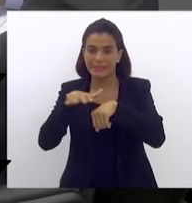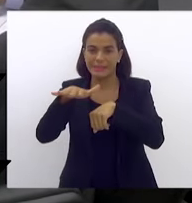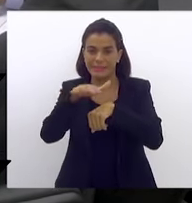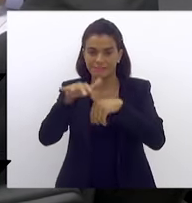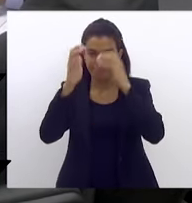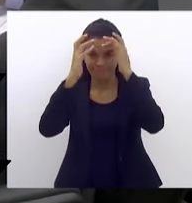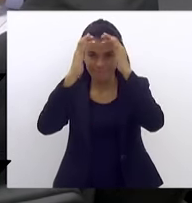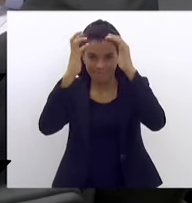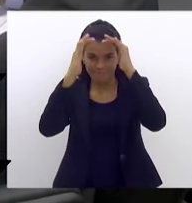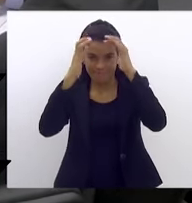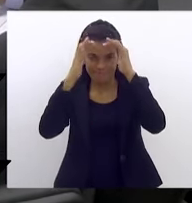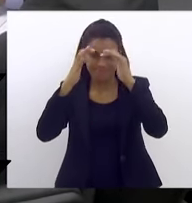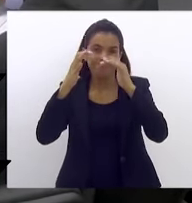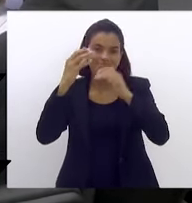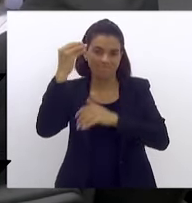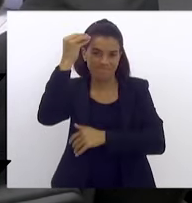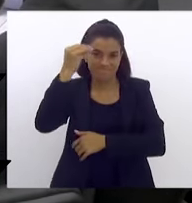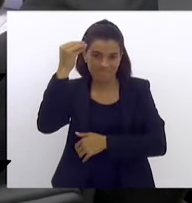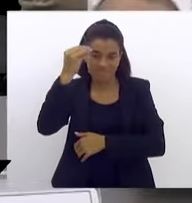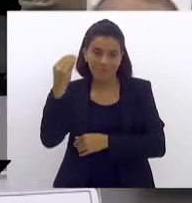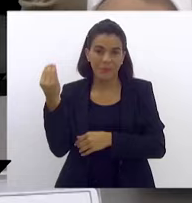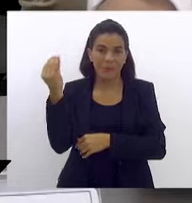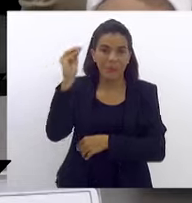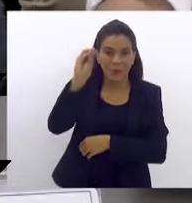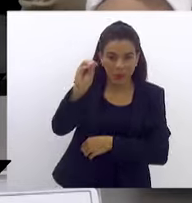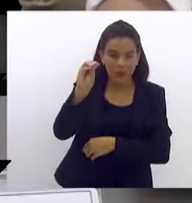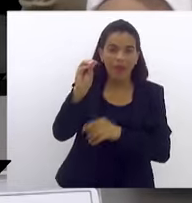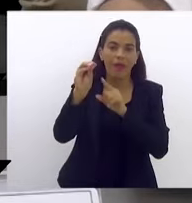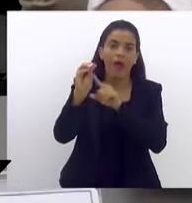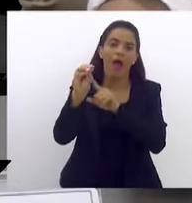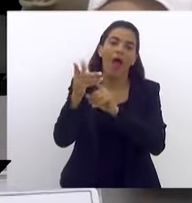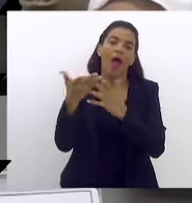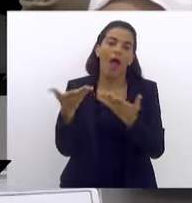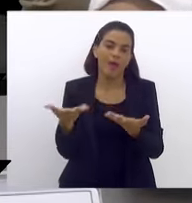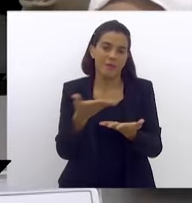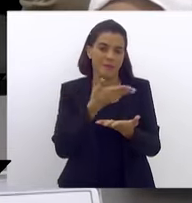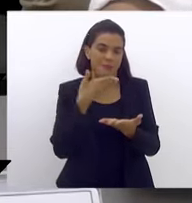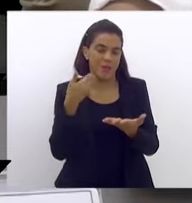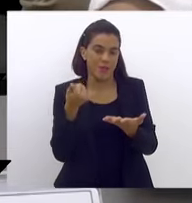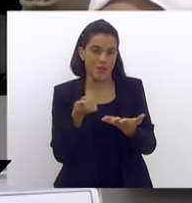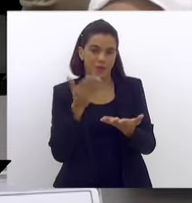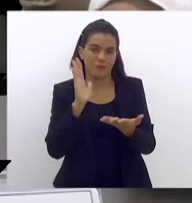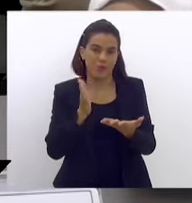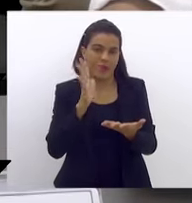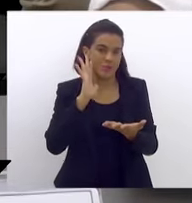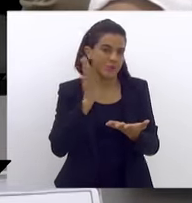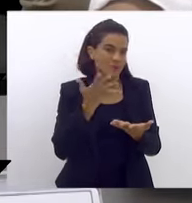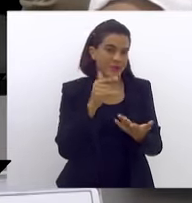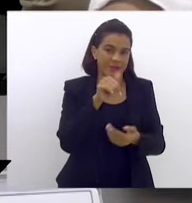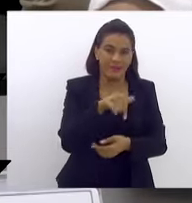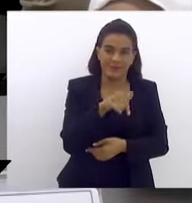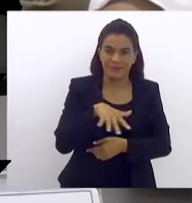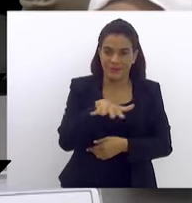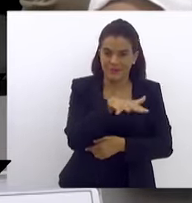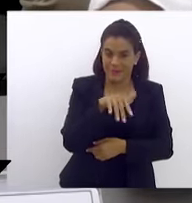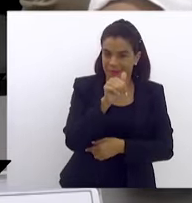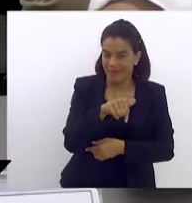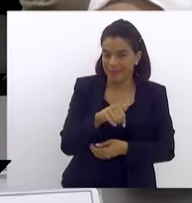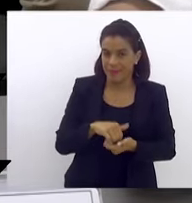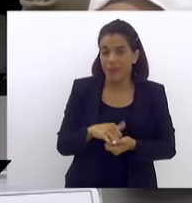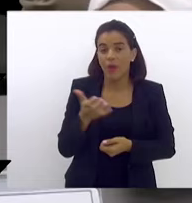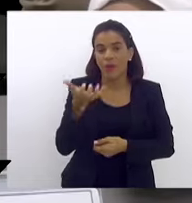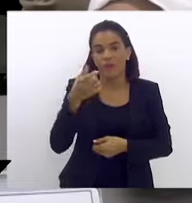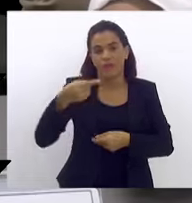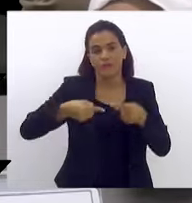linha do Lu Paulo ampliando eu acho que a gente volta para questão já pacificada que estabelece um programa para